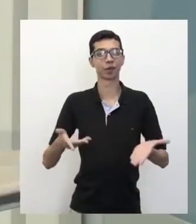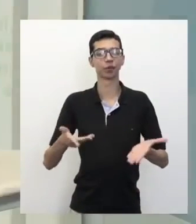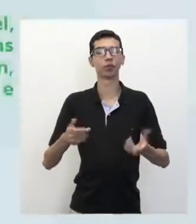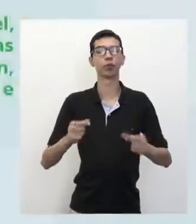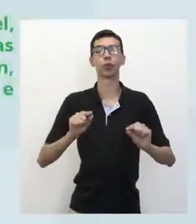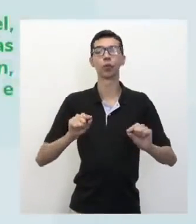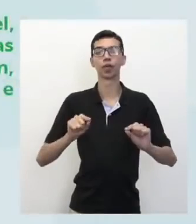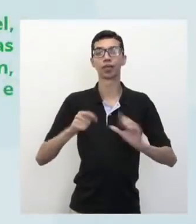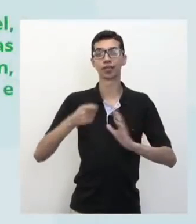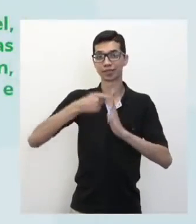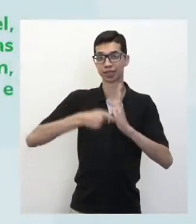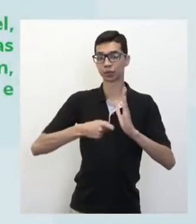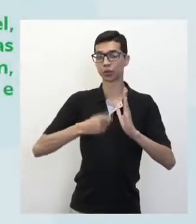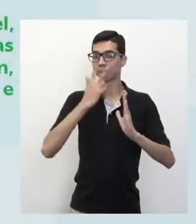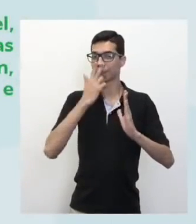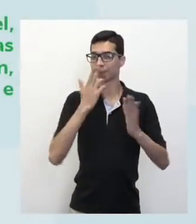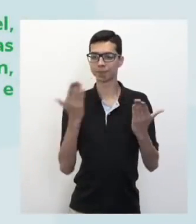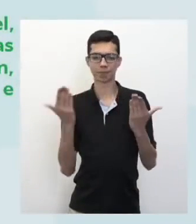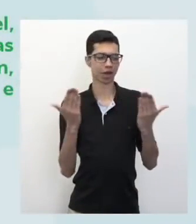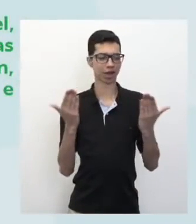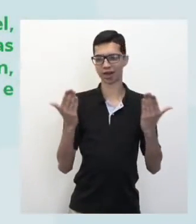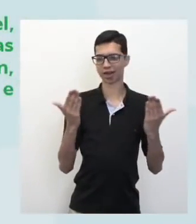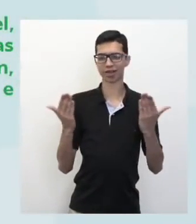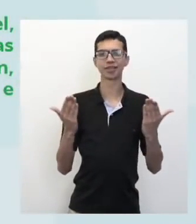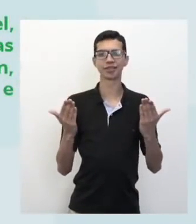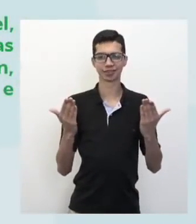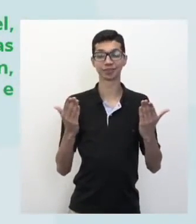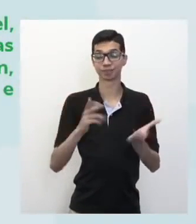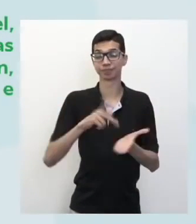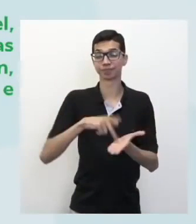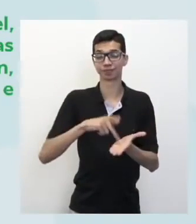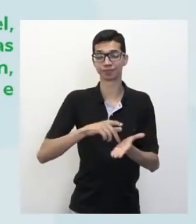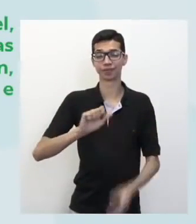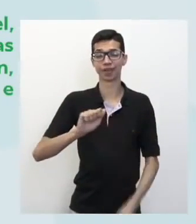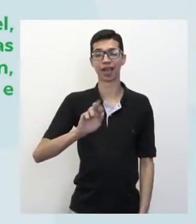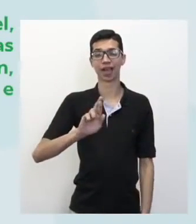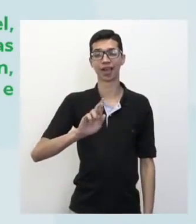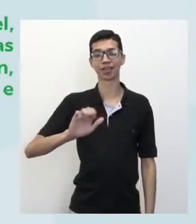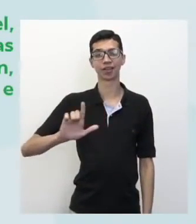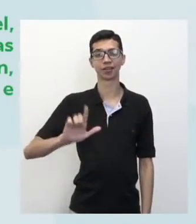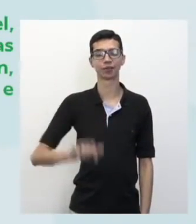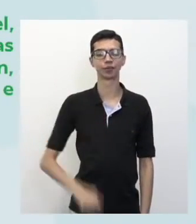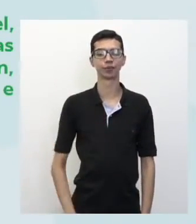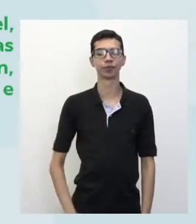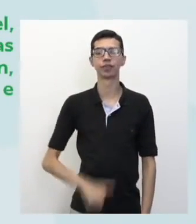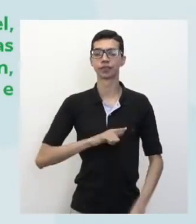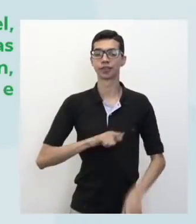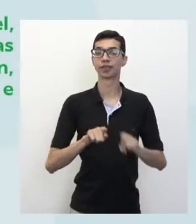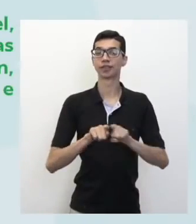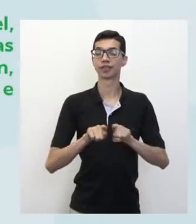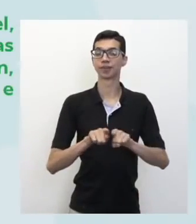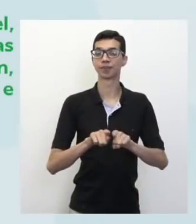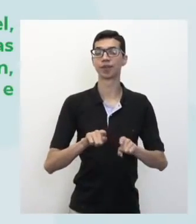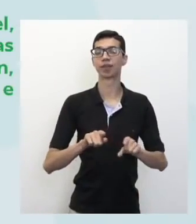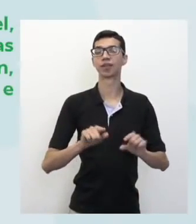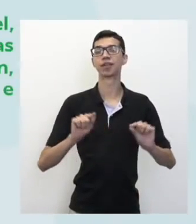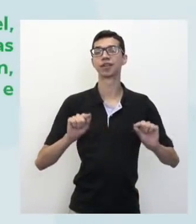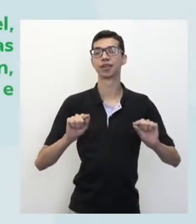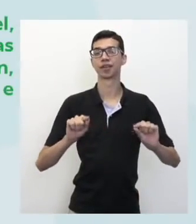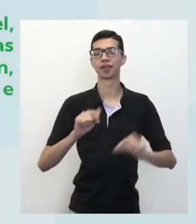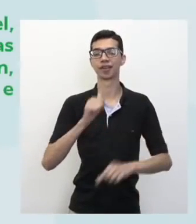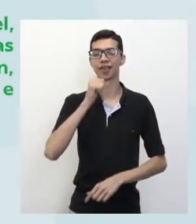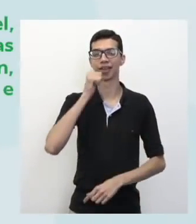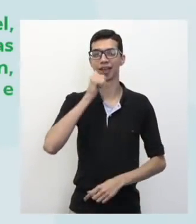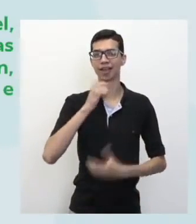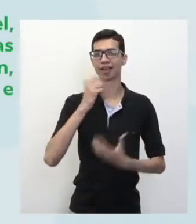a Ariel mesmo, certo? Depois nós temos as músicas dos artistas, né? Que a nossa cantora